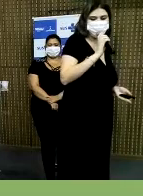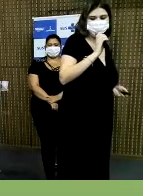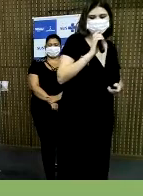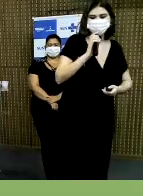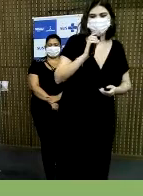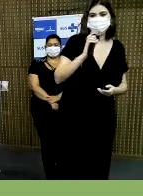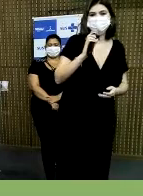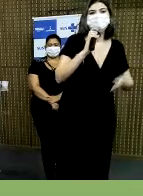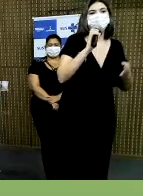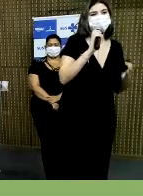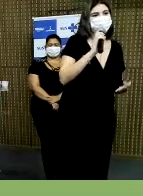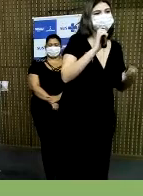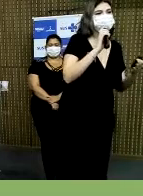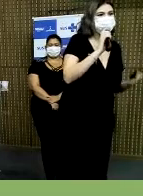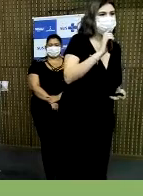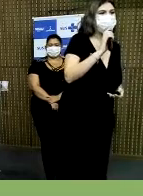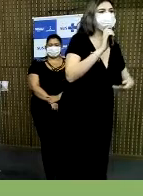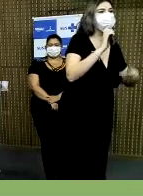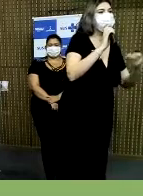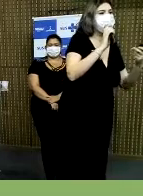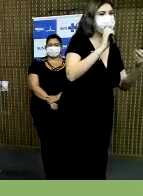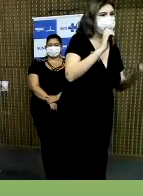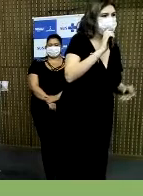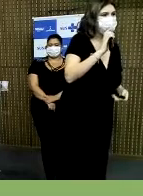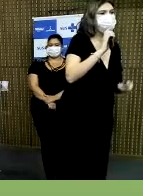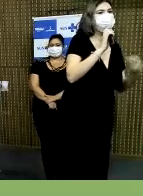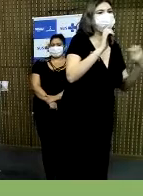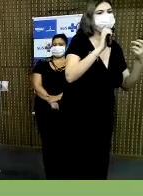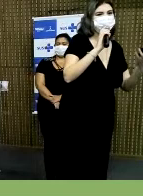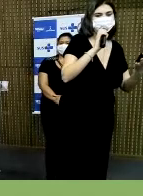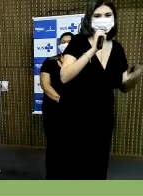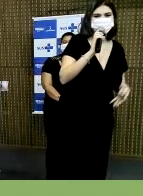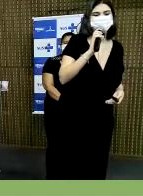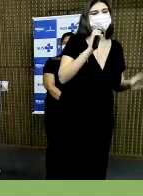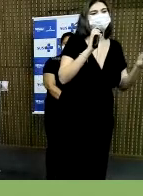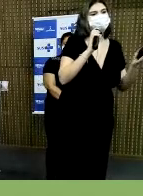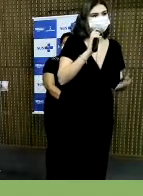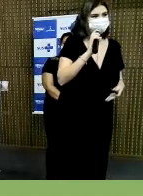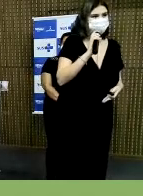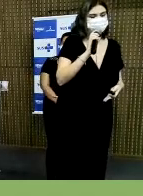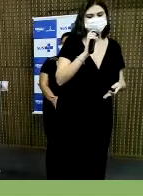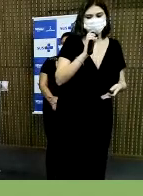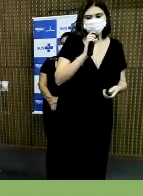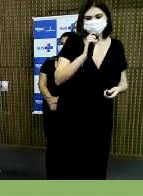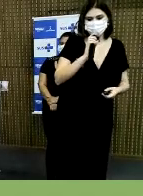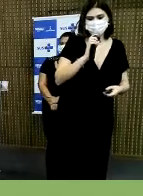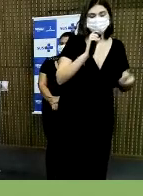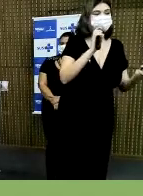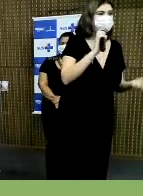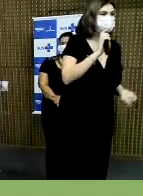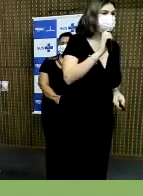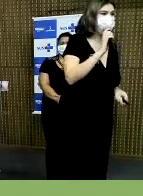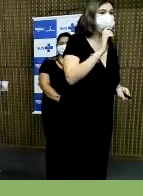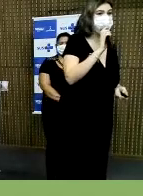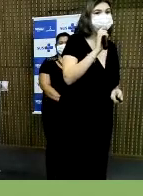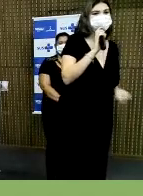No caso da sífilis, todos os casos que são positivos, que a gente já faz o teste, são tratados, certo? E